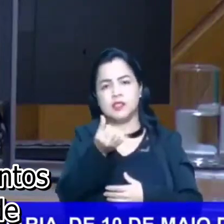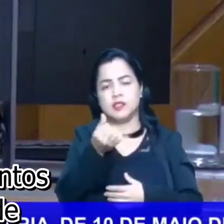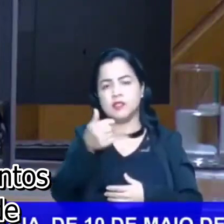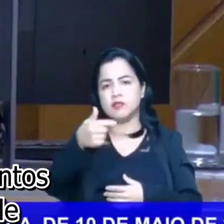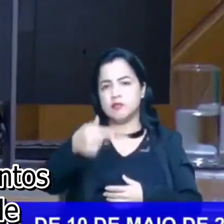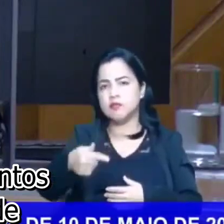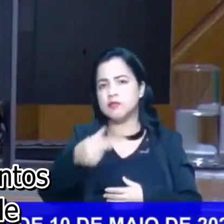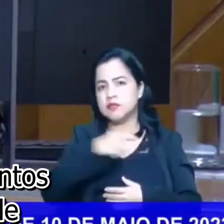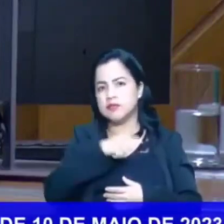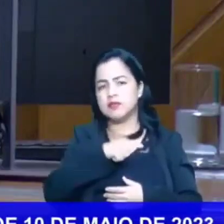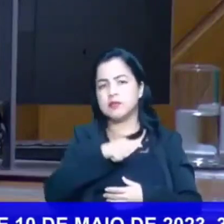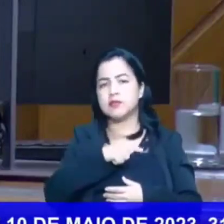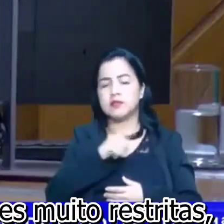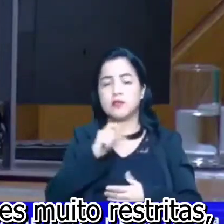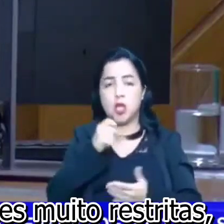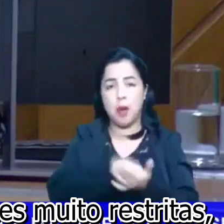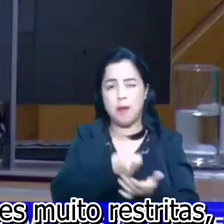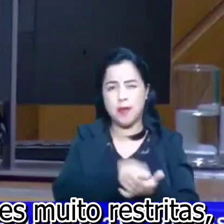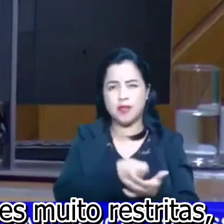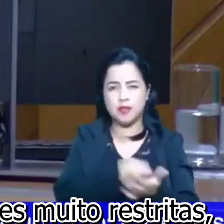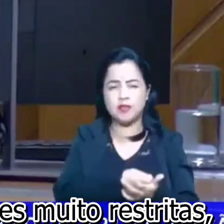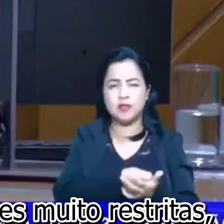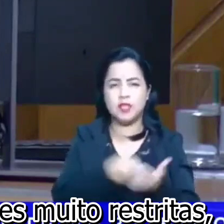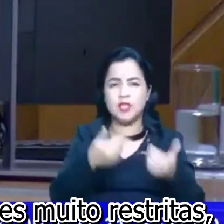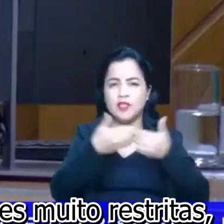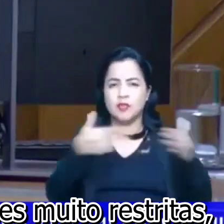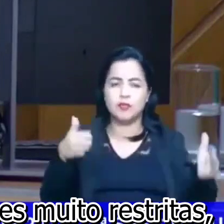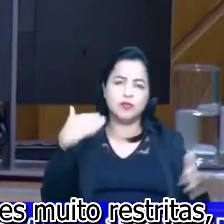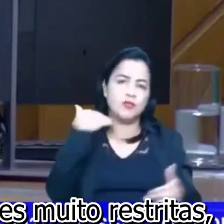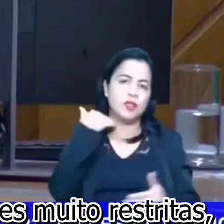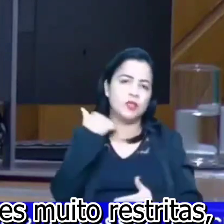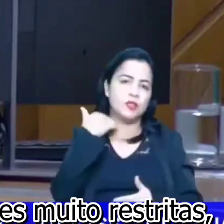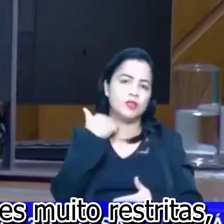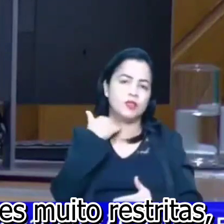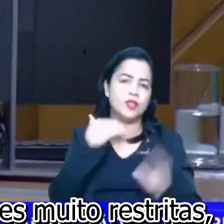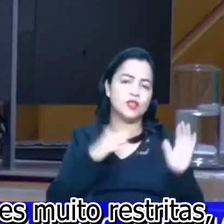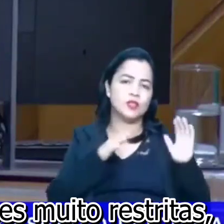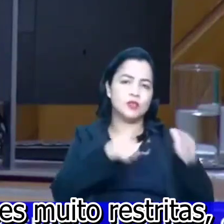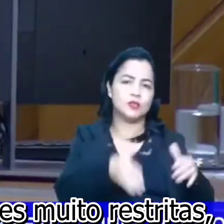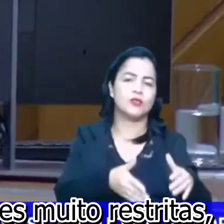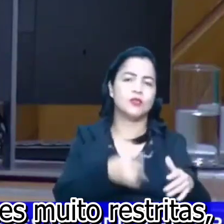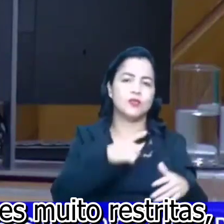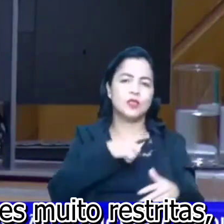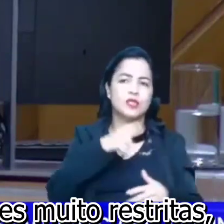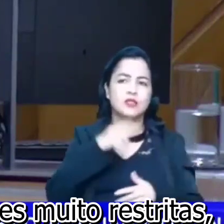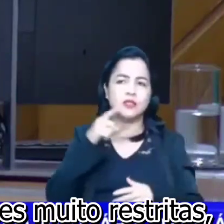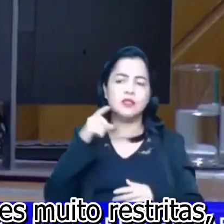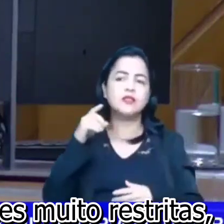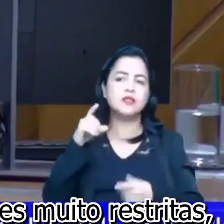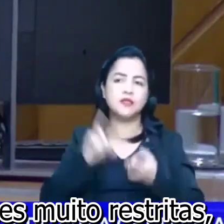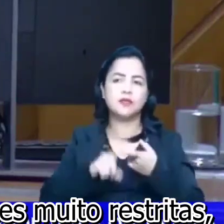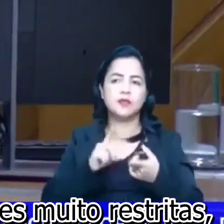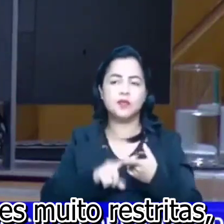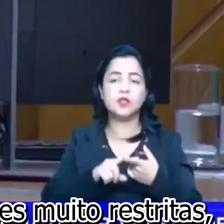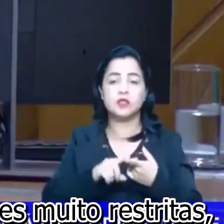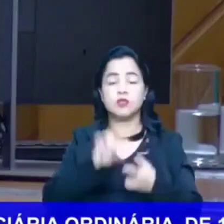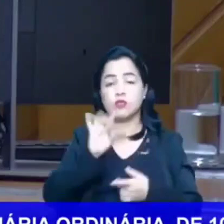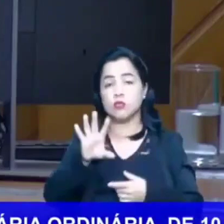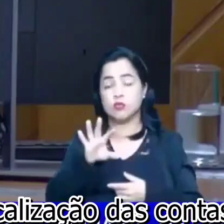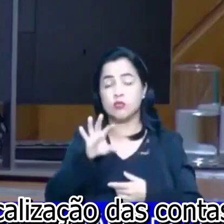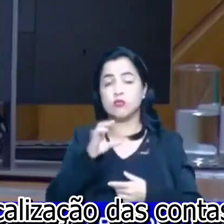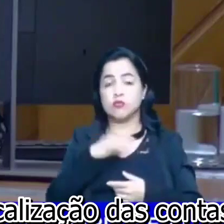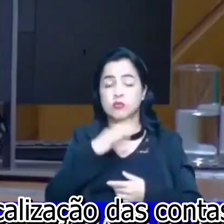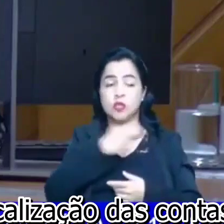a obrigatoriedade da abertura de conta bancária específica, salvo hipóteses muito